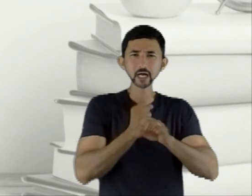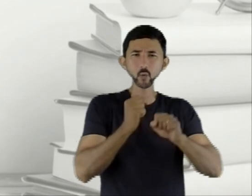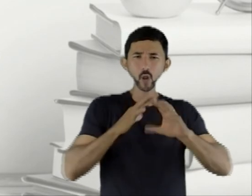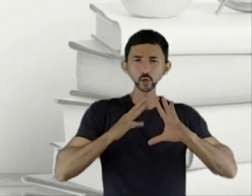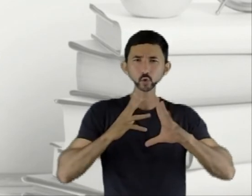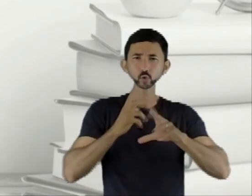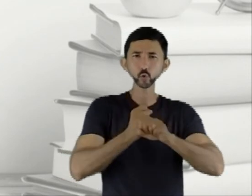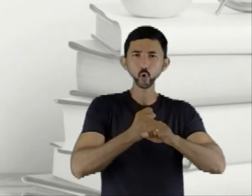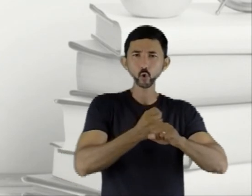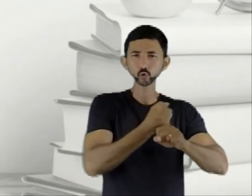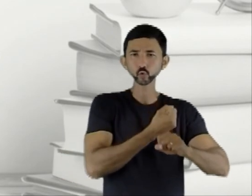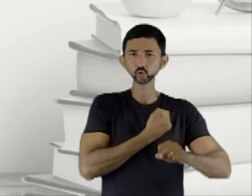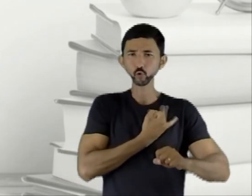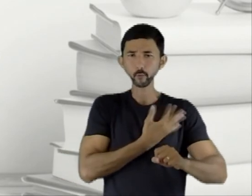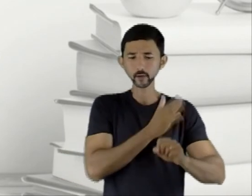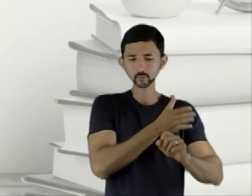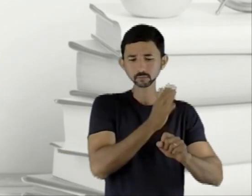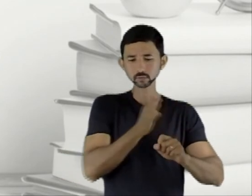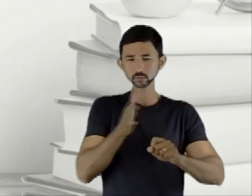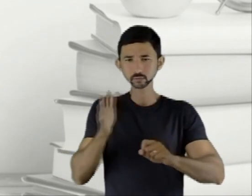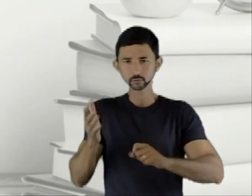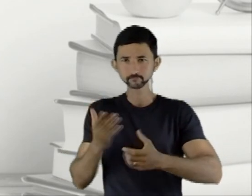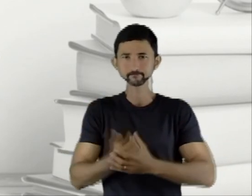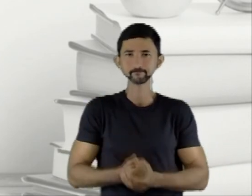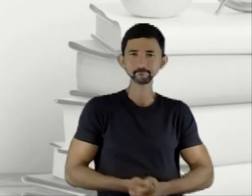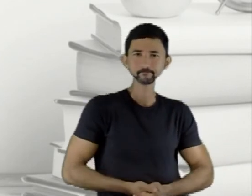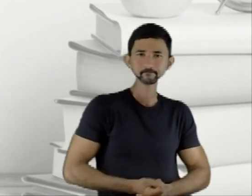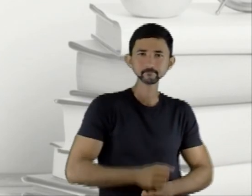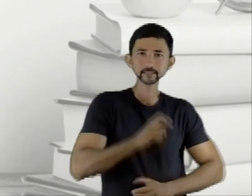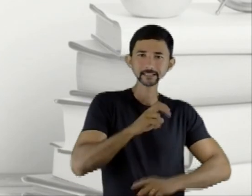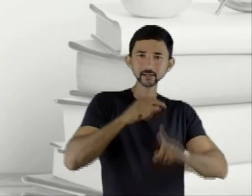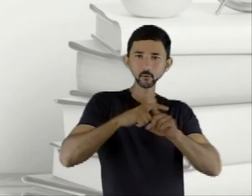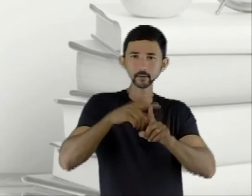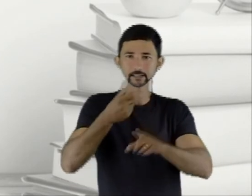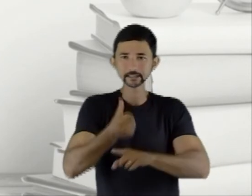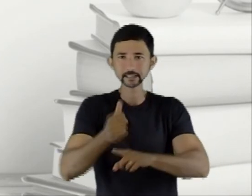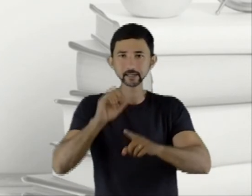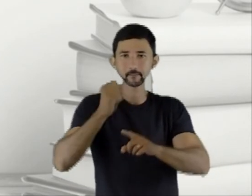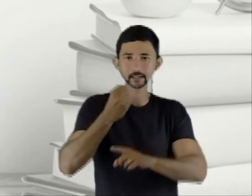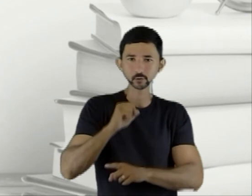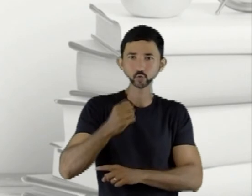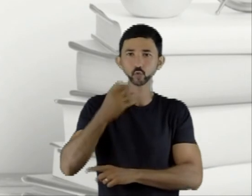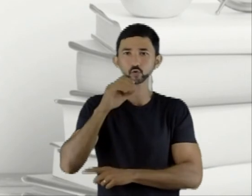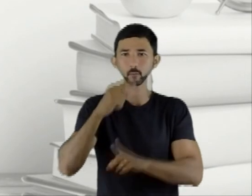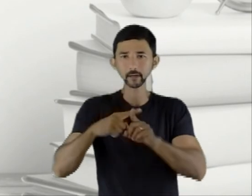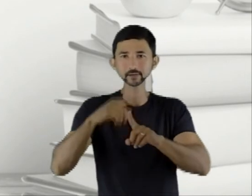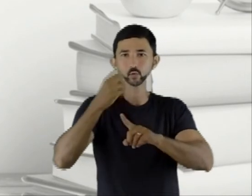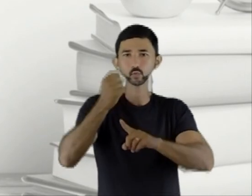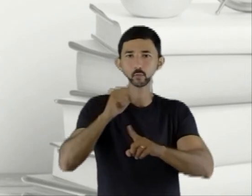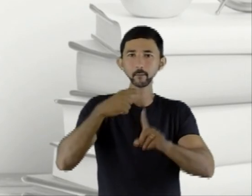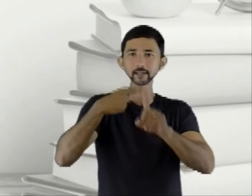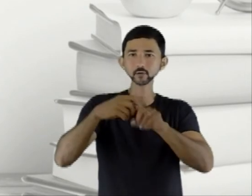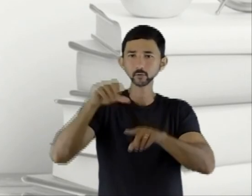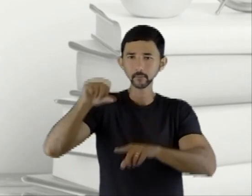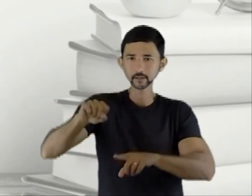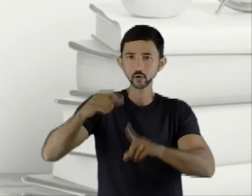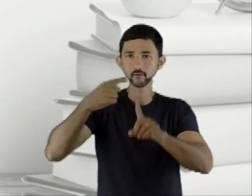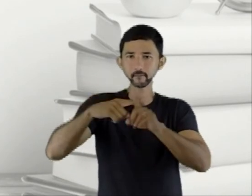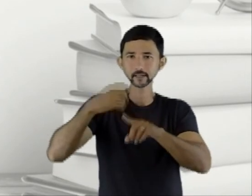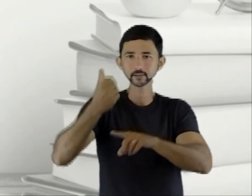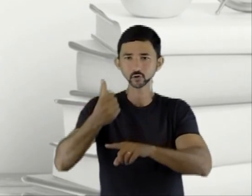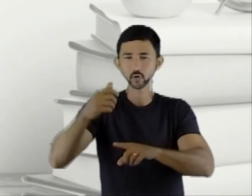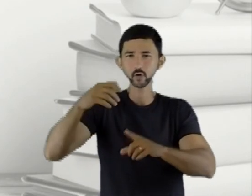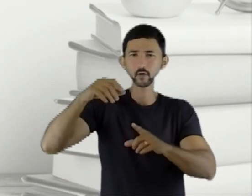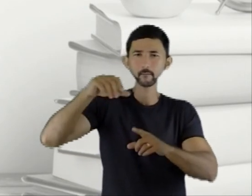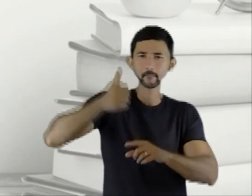todos esses dados, 5 mais 6, mais 6, mais 8, mais 8, mais 8, mais 8, mais 9, mais 9, mais 10,